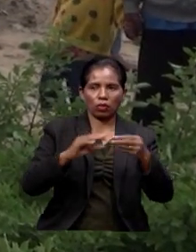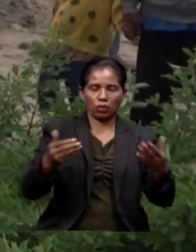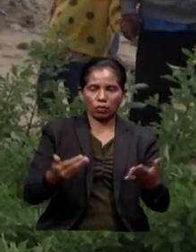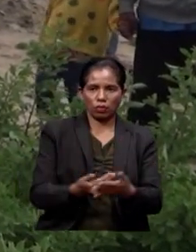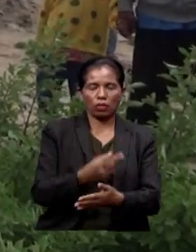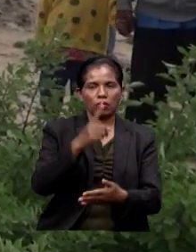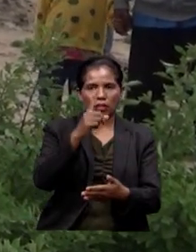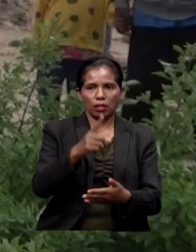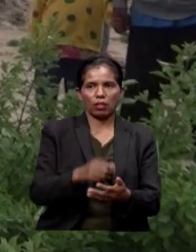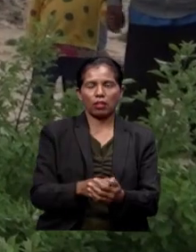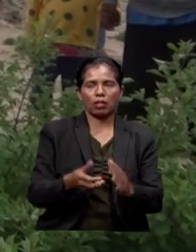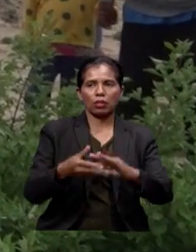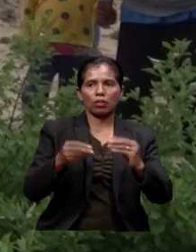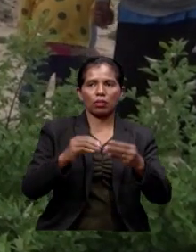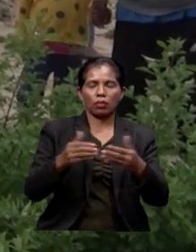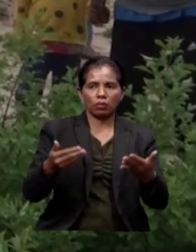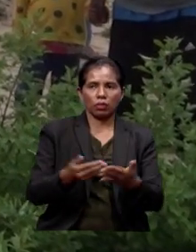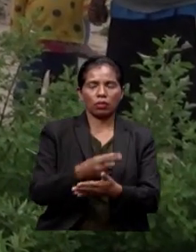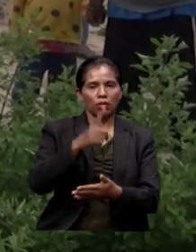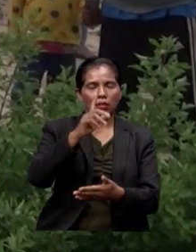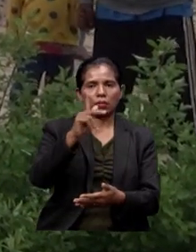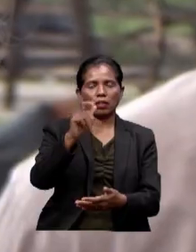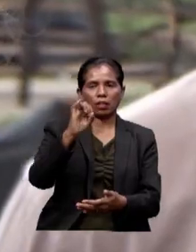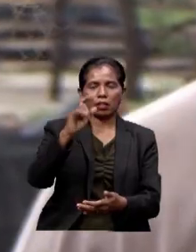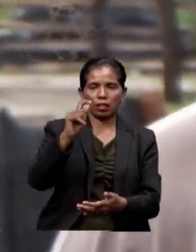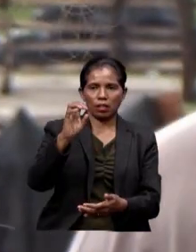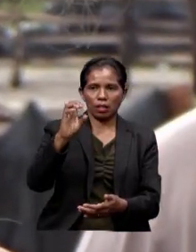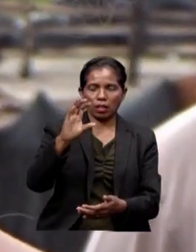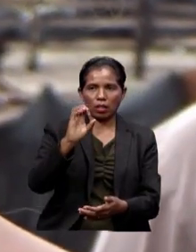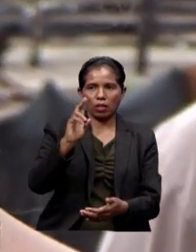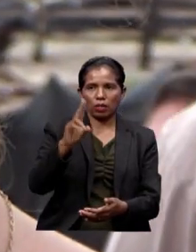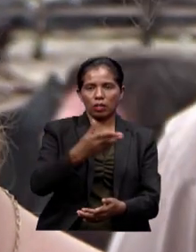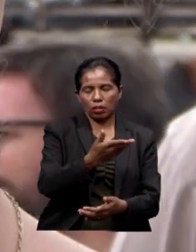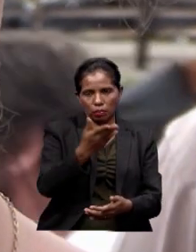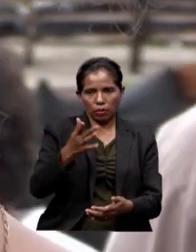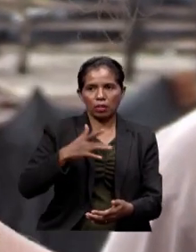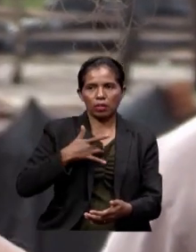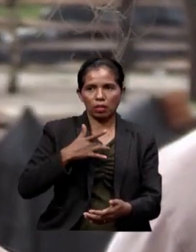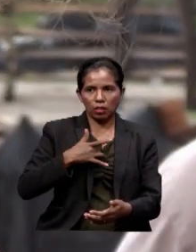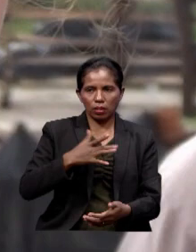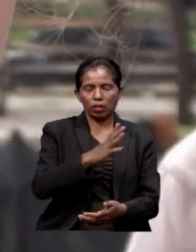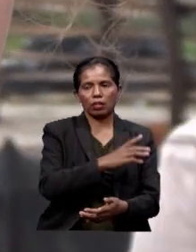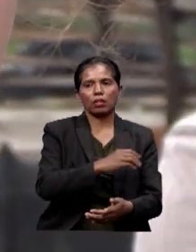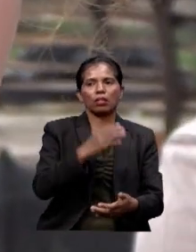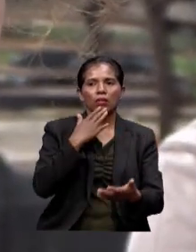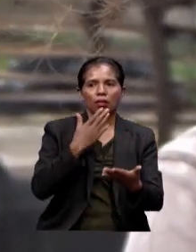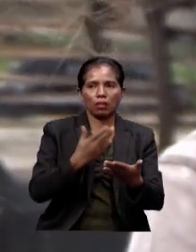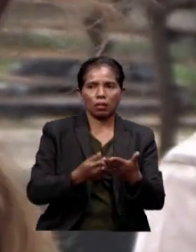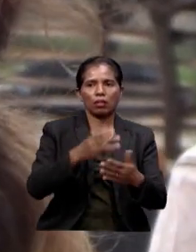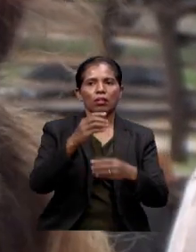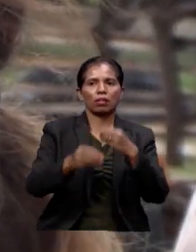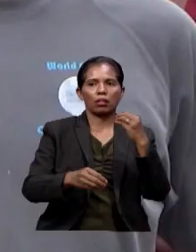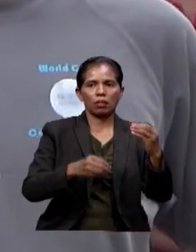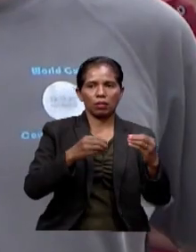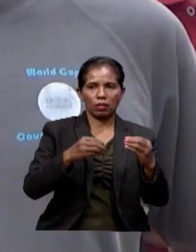faun ida ba kaiteu kata tabot sira maxente diretamente ne benefício. Kona ba